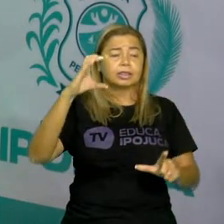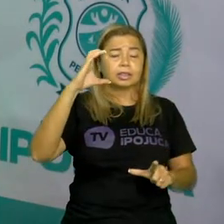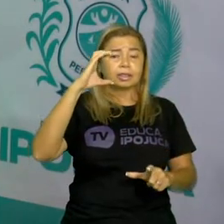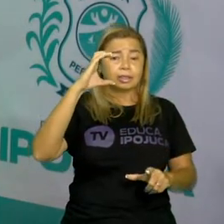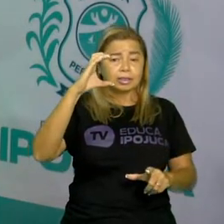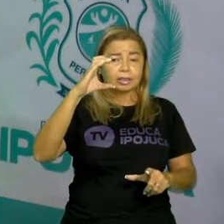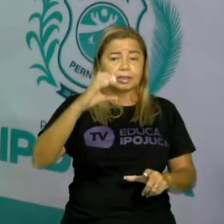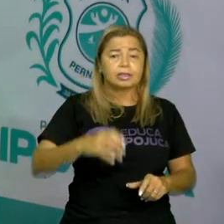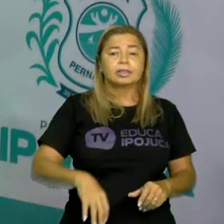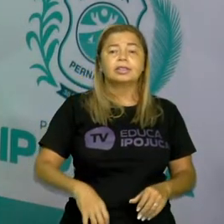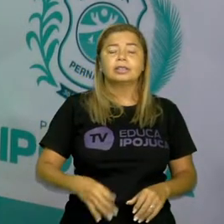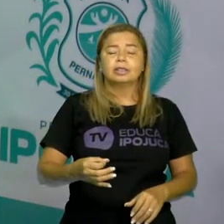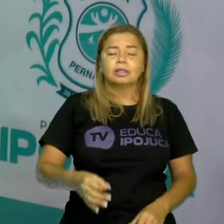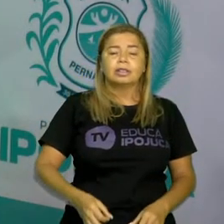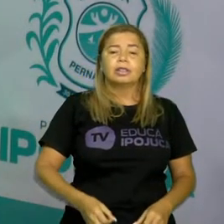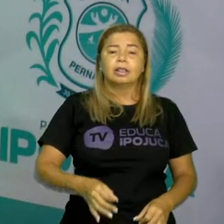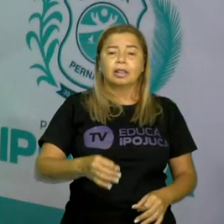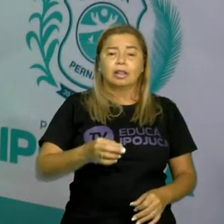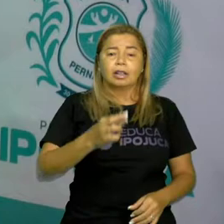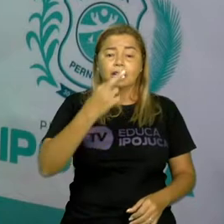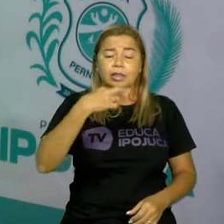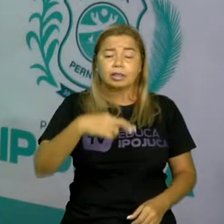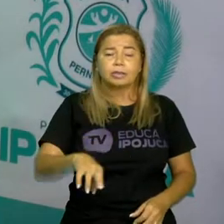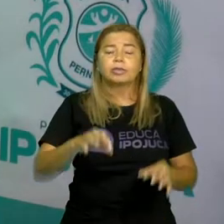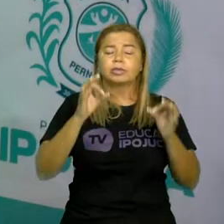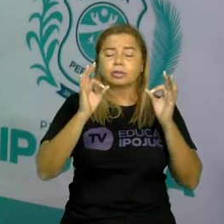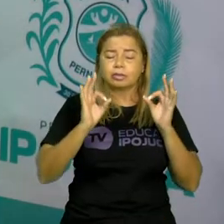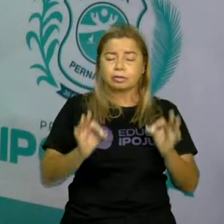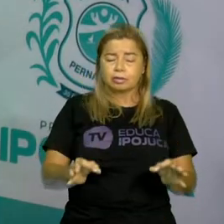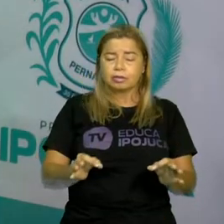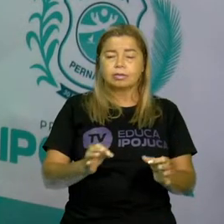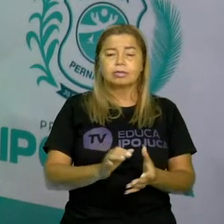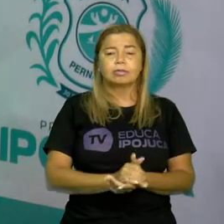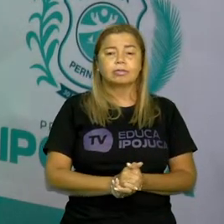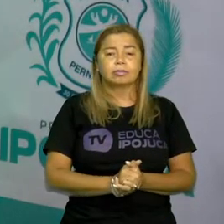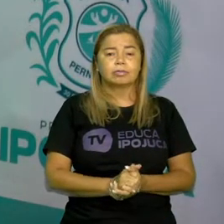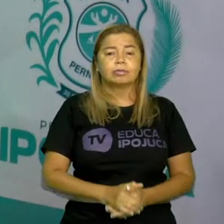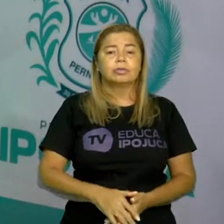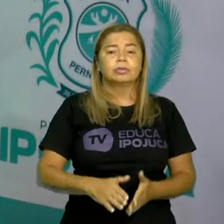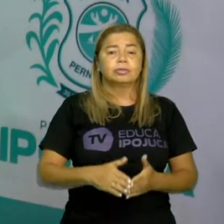a resposta correta. Esse número representa